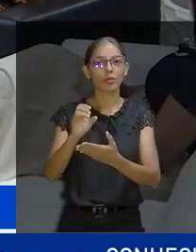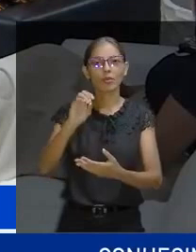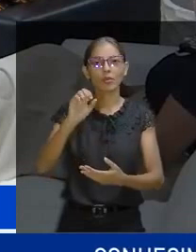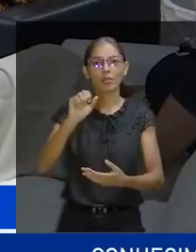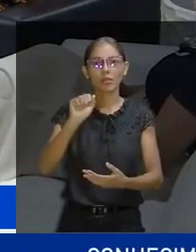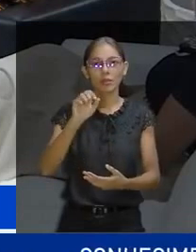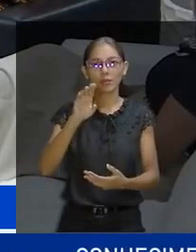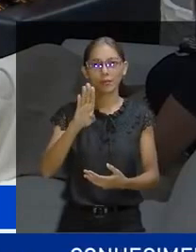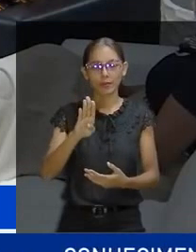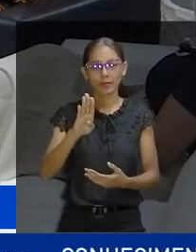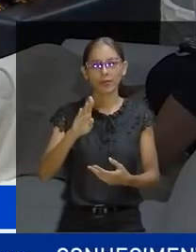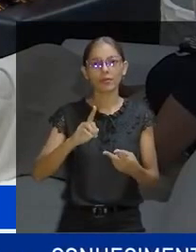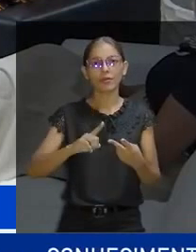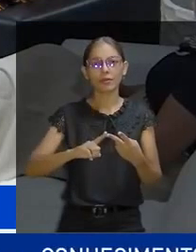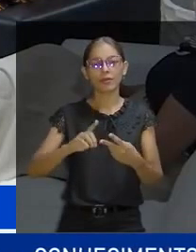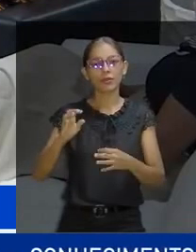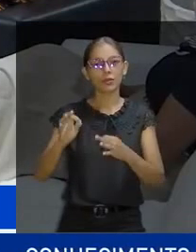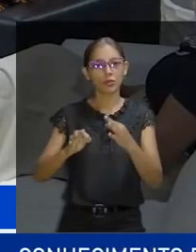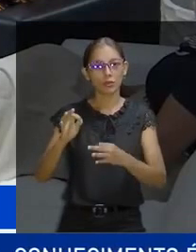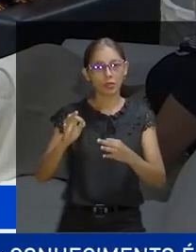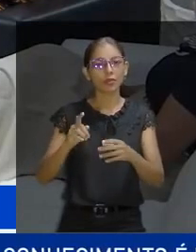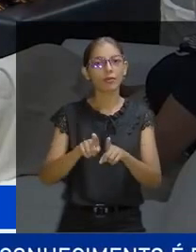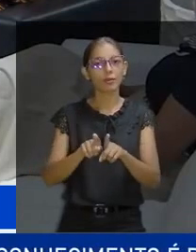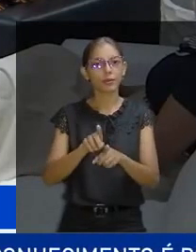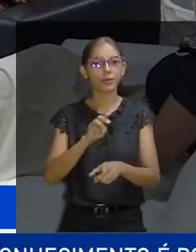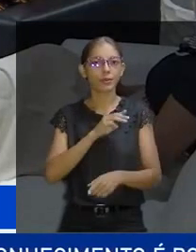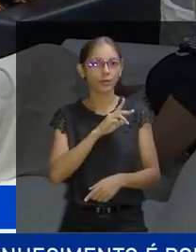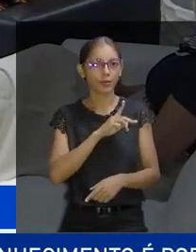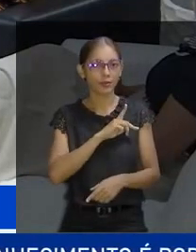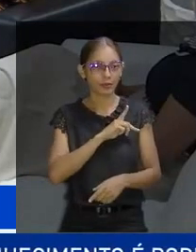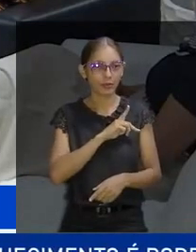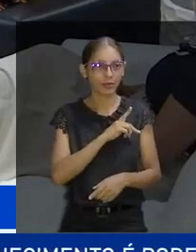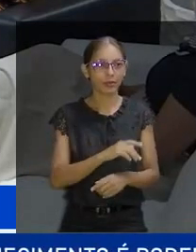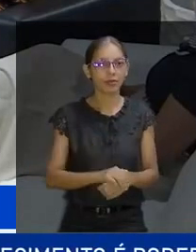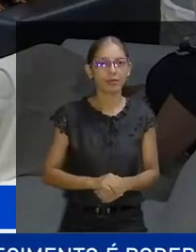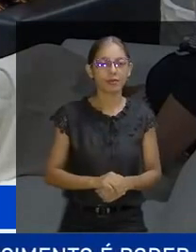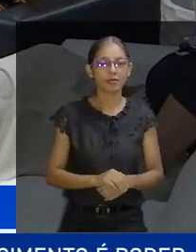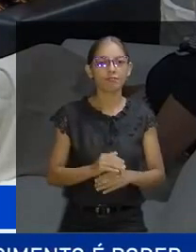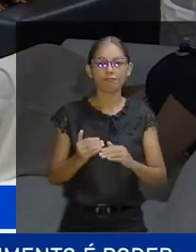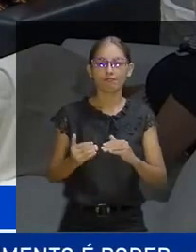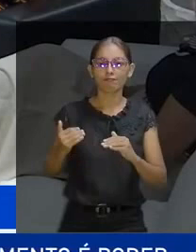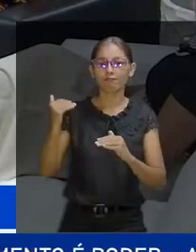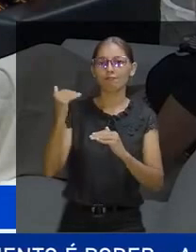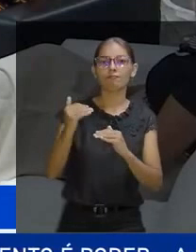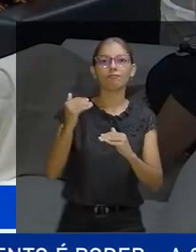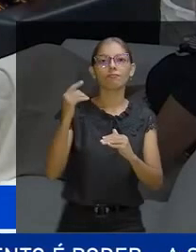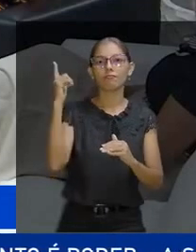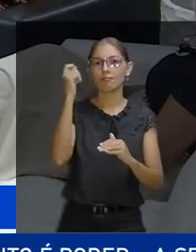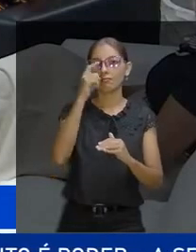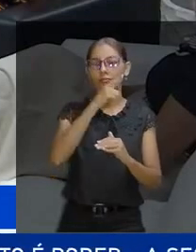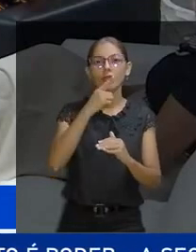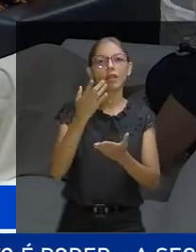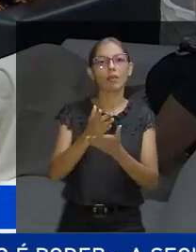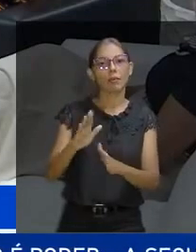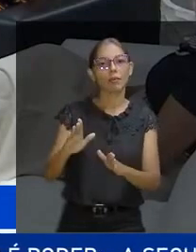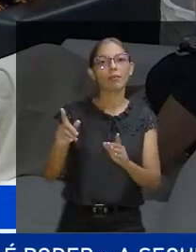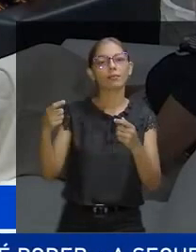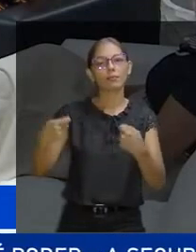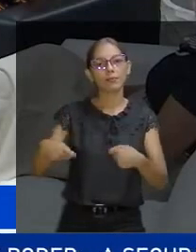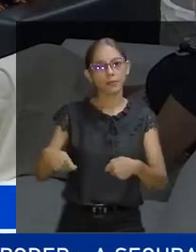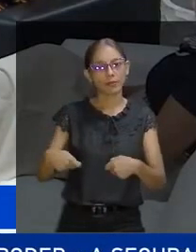na Justiça e no Ministério Público, superar essas dificuldades, para que nós não tenhamos amanhã